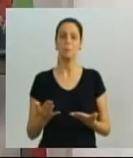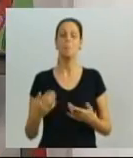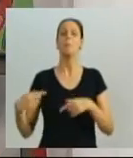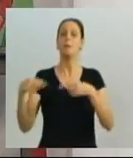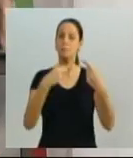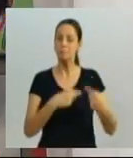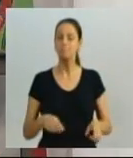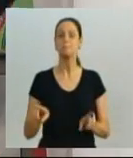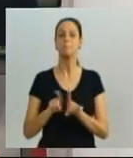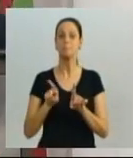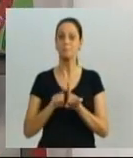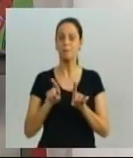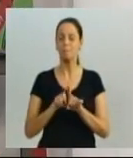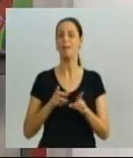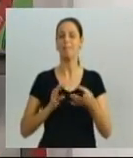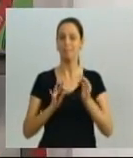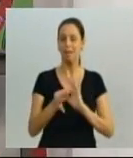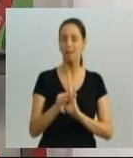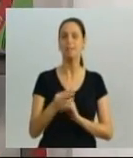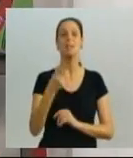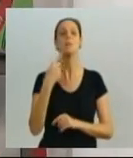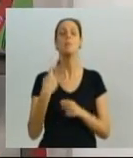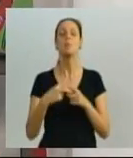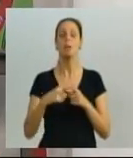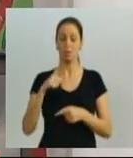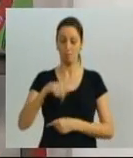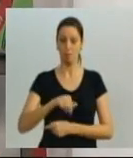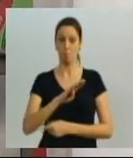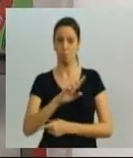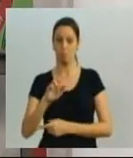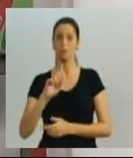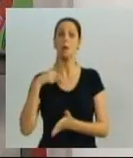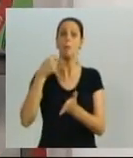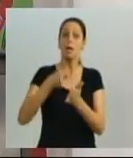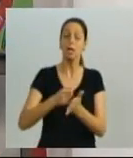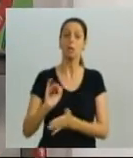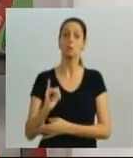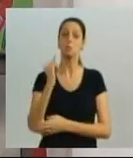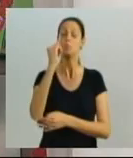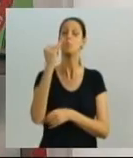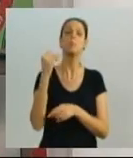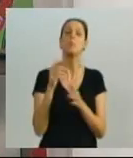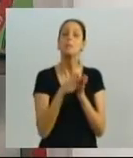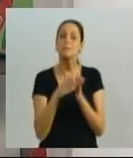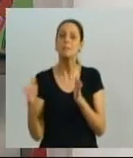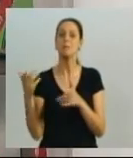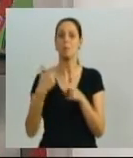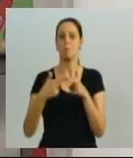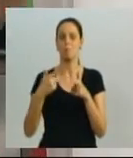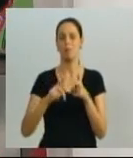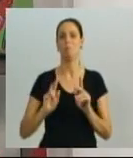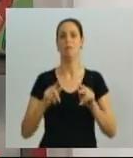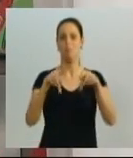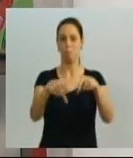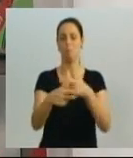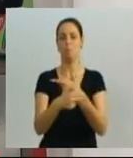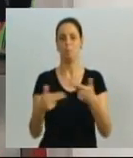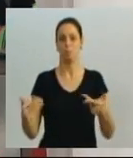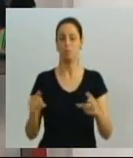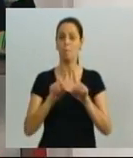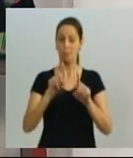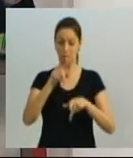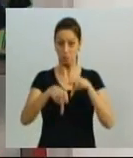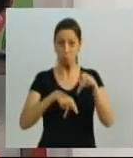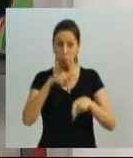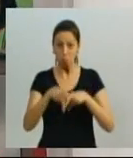algumas informações, e há dias atrás dizia que Blumenau está pagando juro por conta daquela situação. Ou seja, o povo